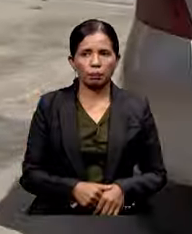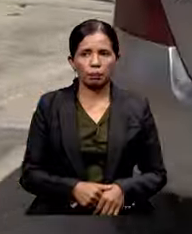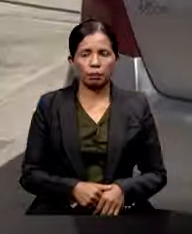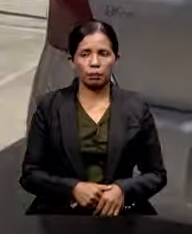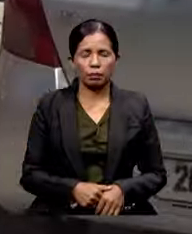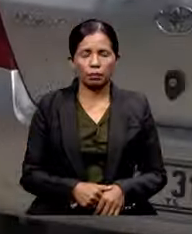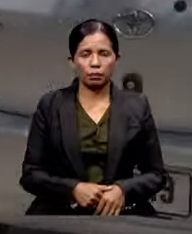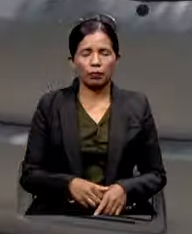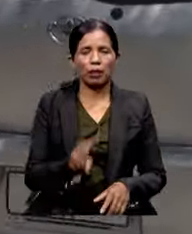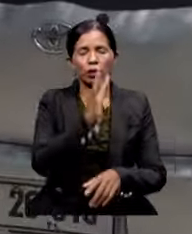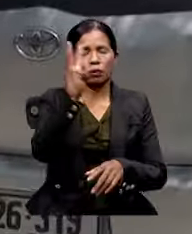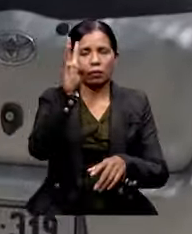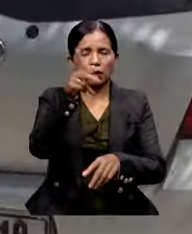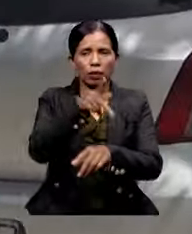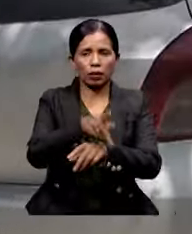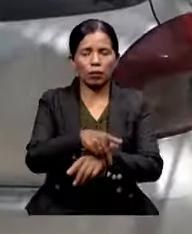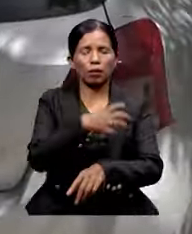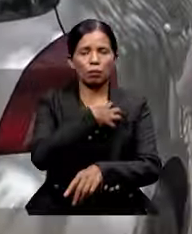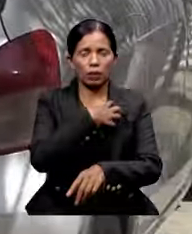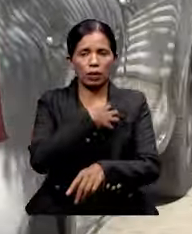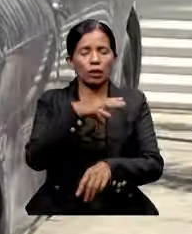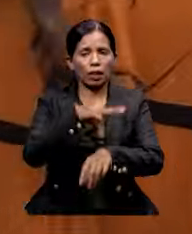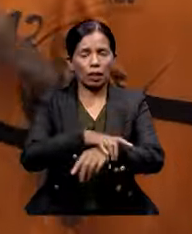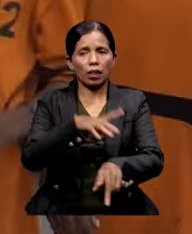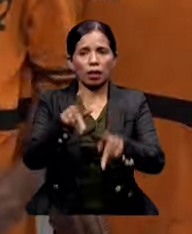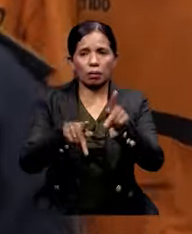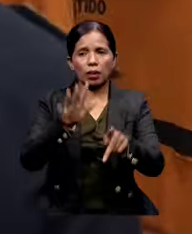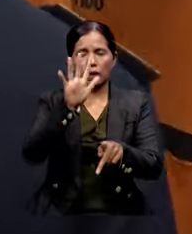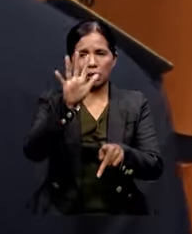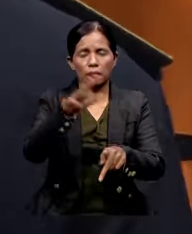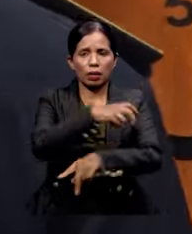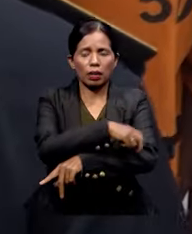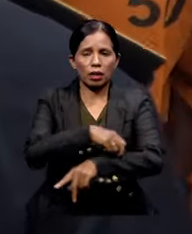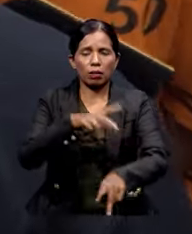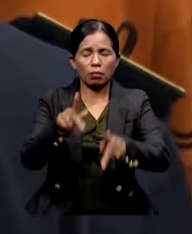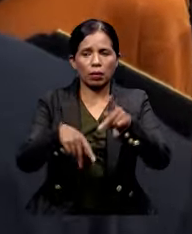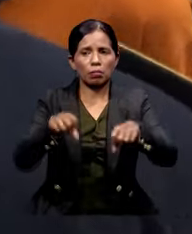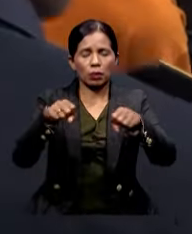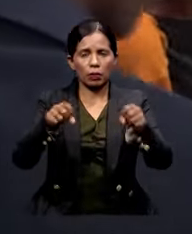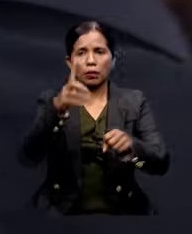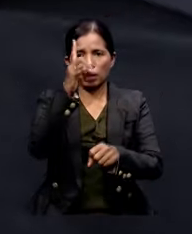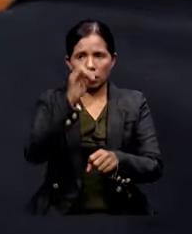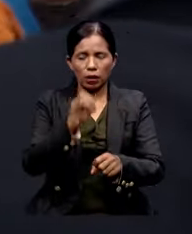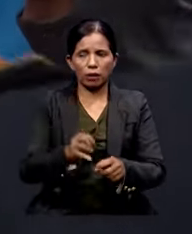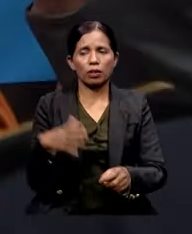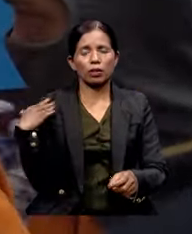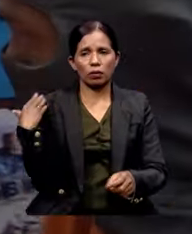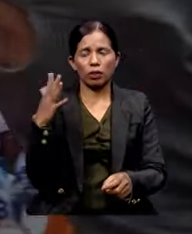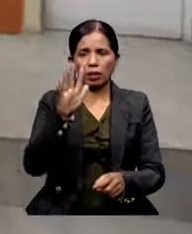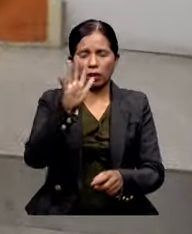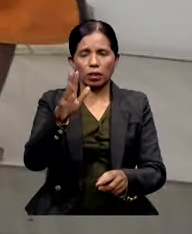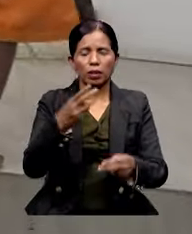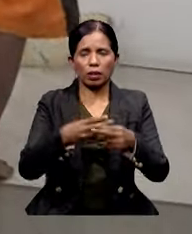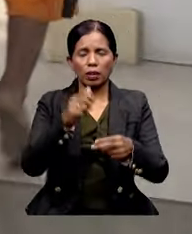Operação conjunta e quarta loro craic, polícia consegue captura suspeito na Lima, nebe nau que emania motorizada e a capital dele. Jovem na Lima, né, o